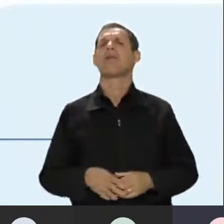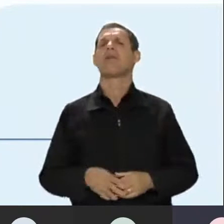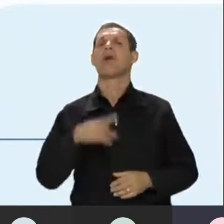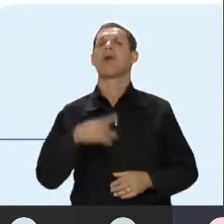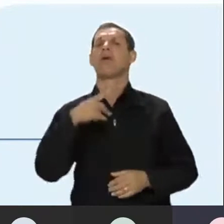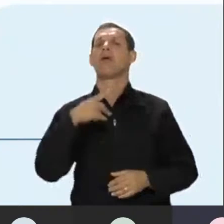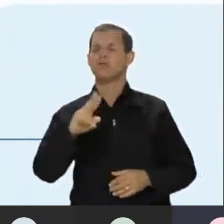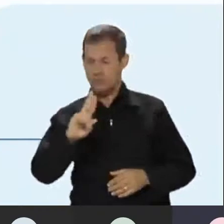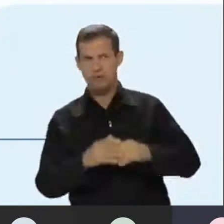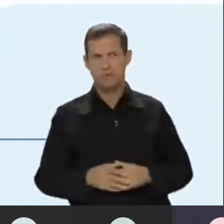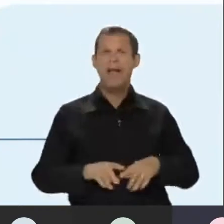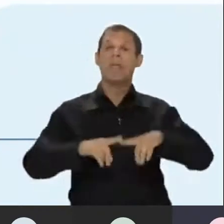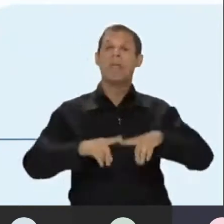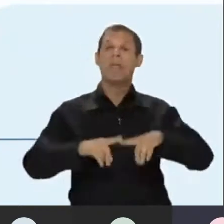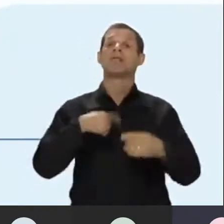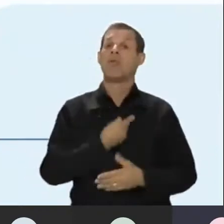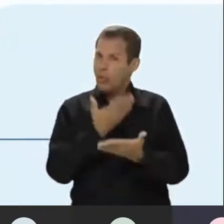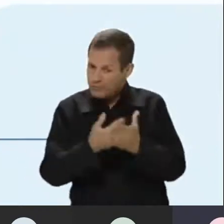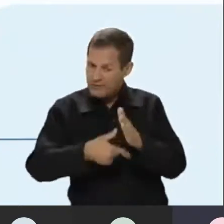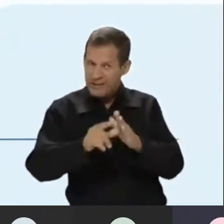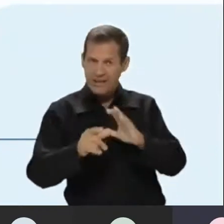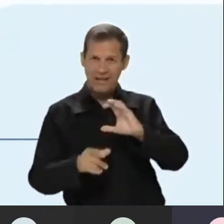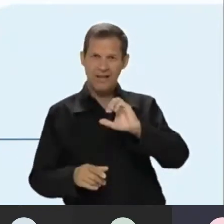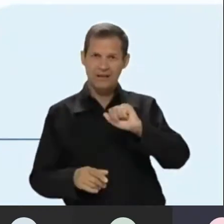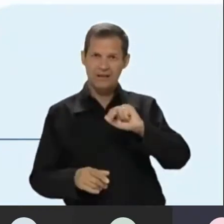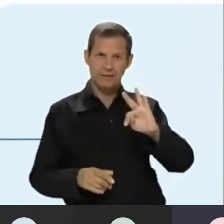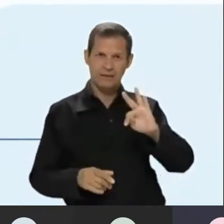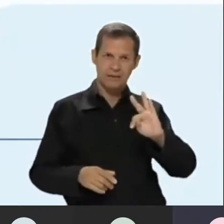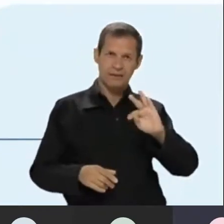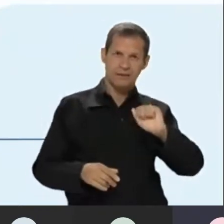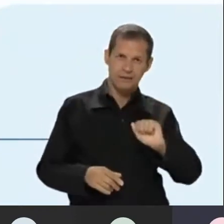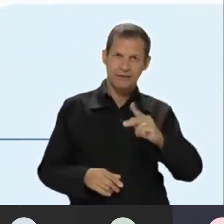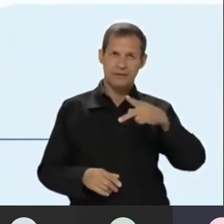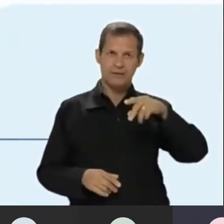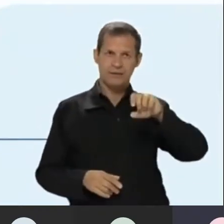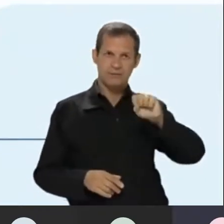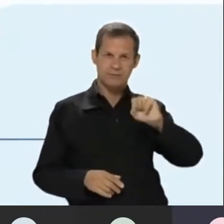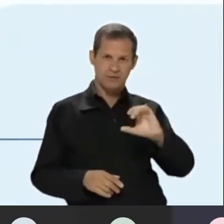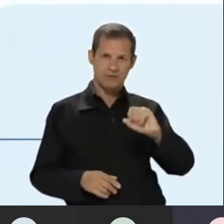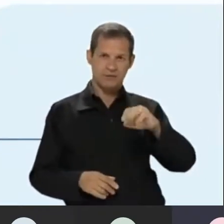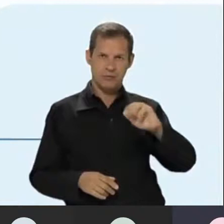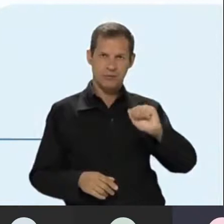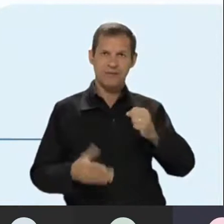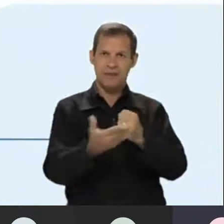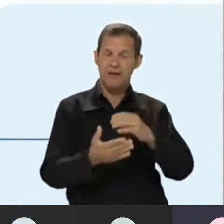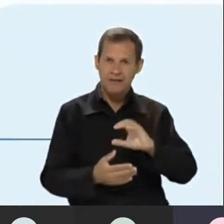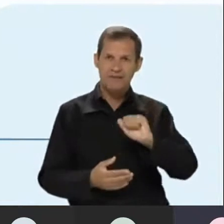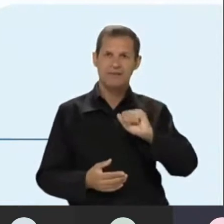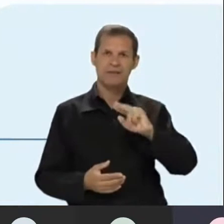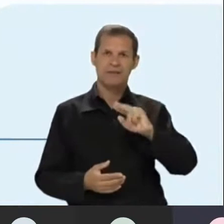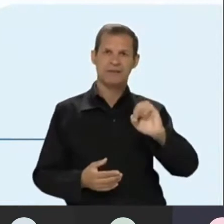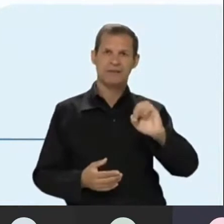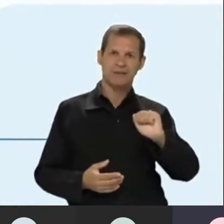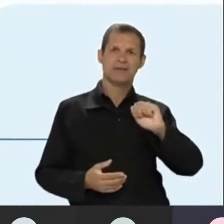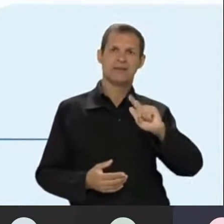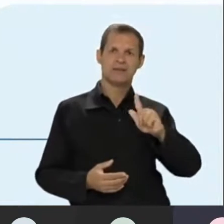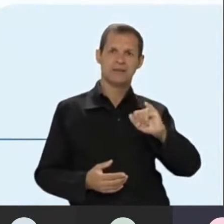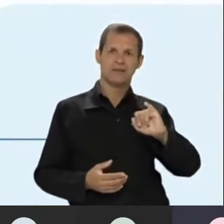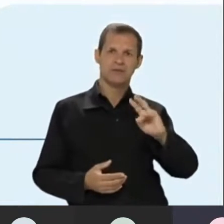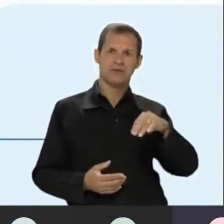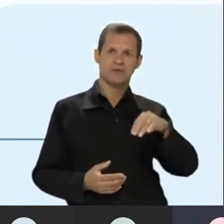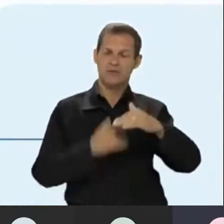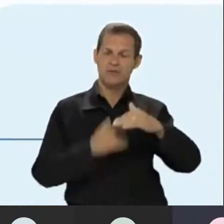seu desenvolvimento. Então, como a gente viu, a carta psicrométrica ela é base da carta digivônica, que é utilizada para